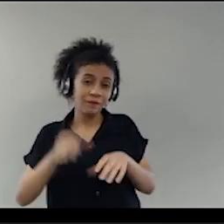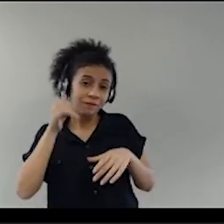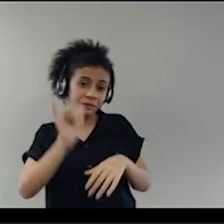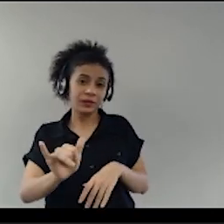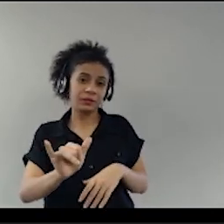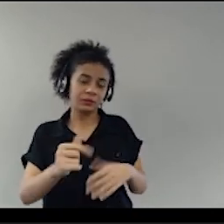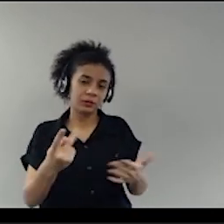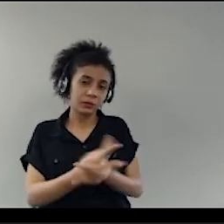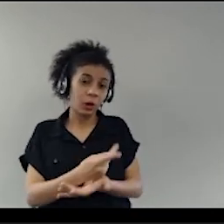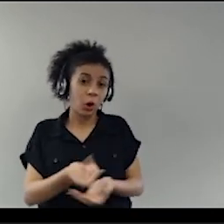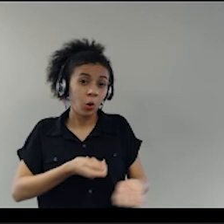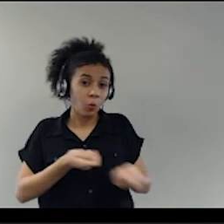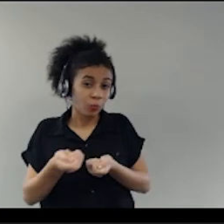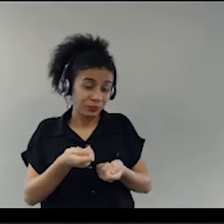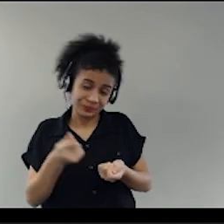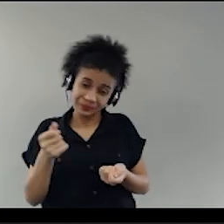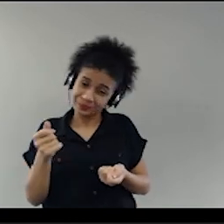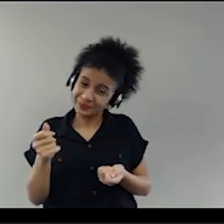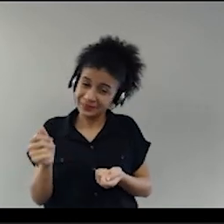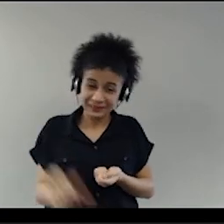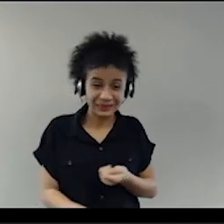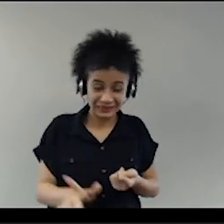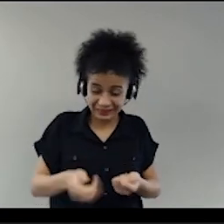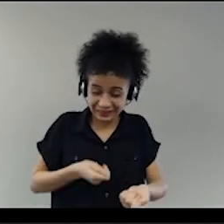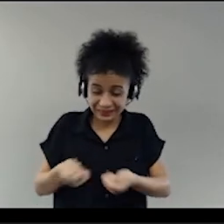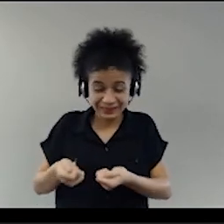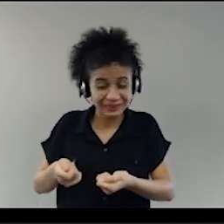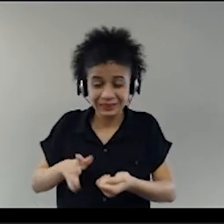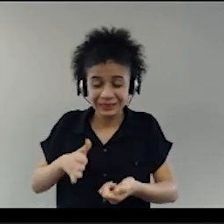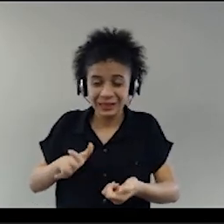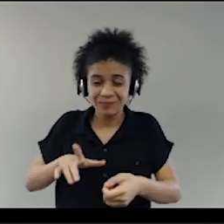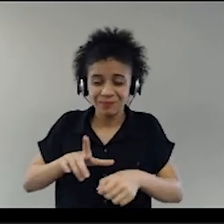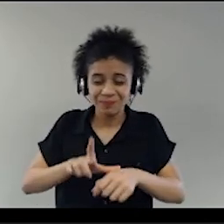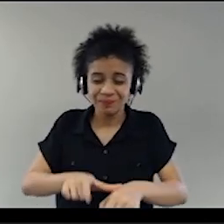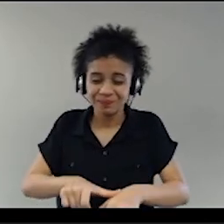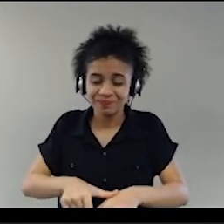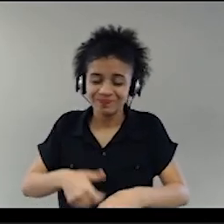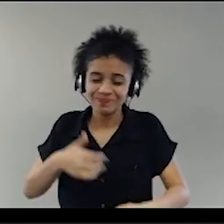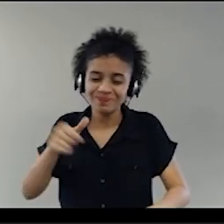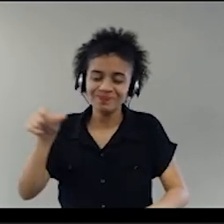controle é sempre o pior, né? É quando nós chegamos tarde demais. Então,